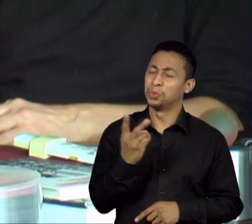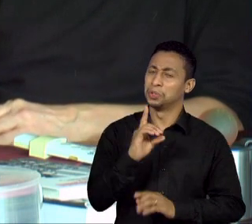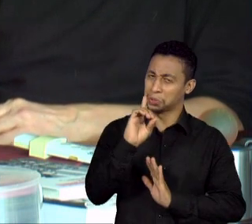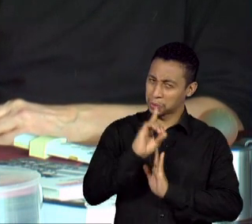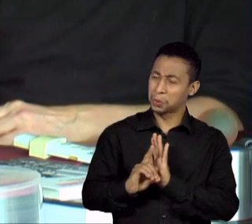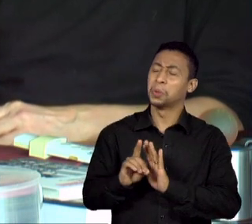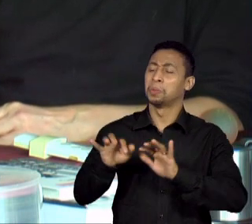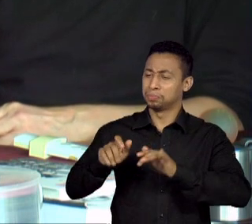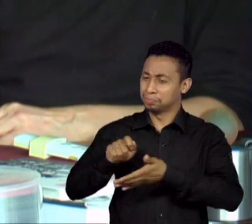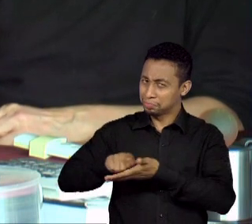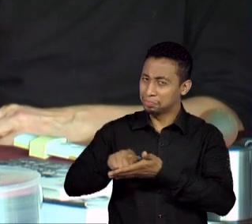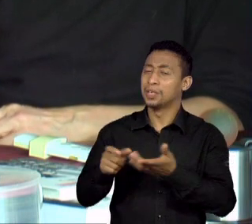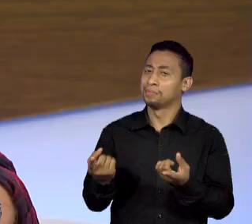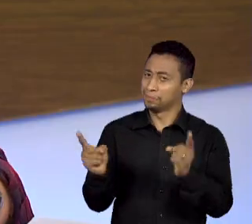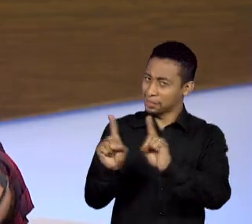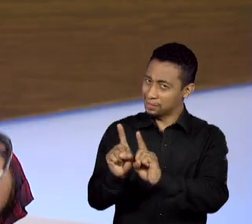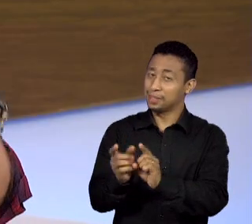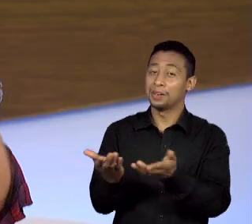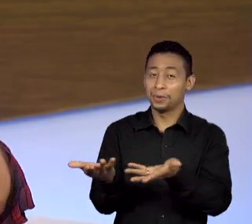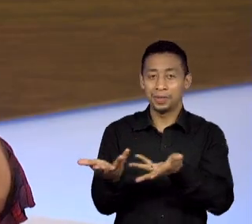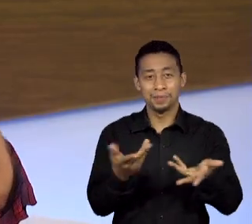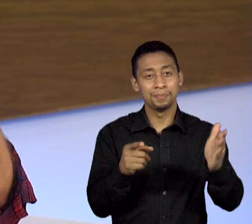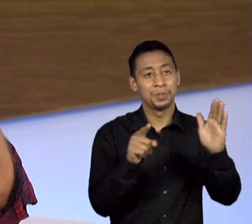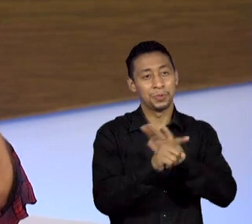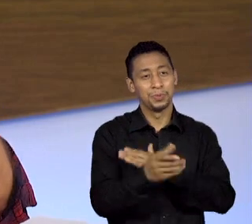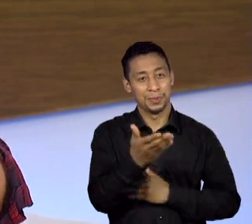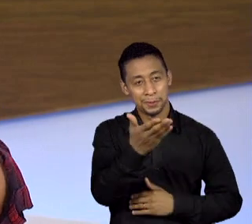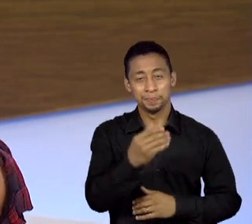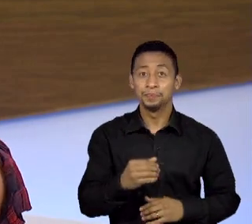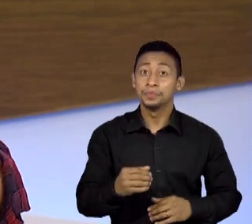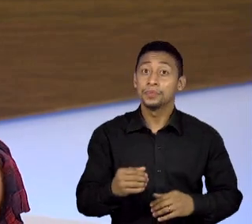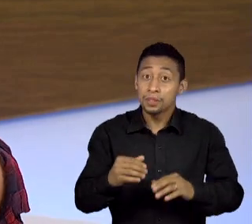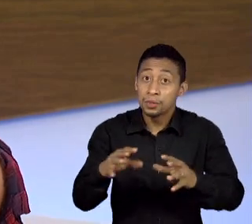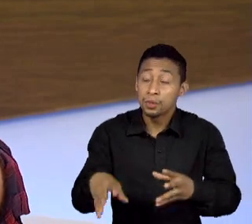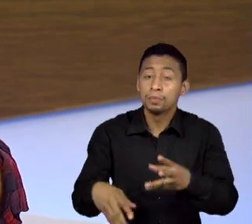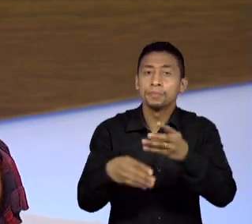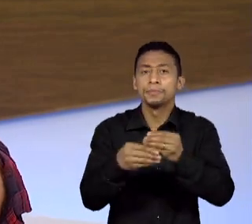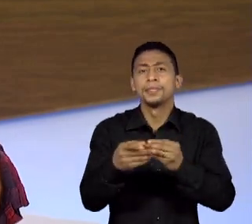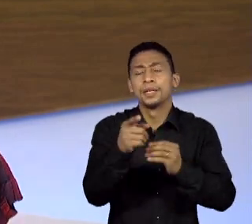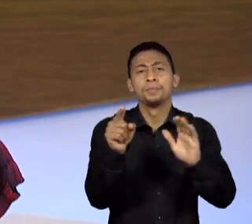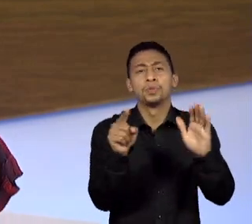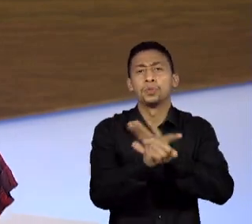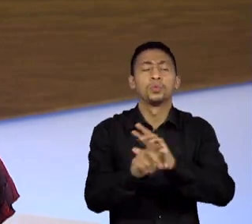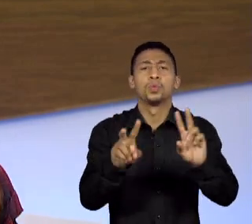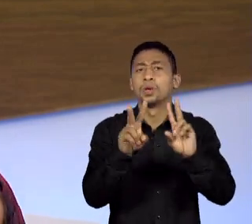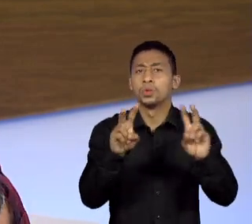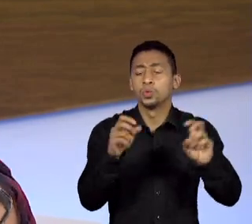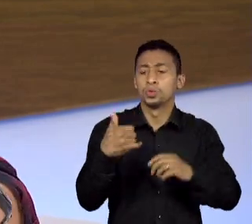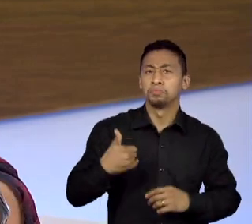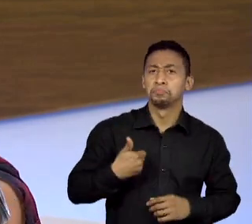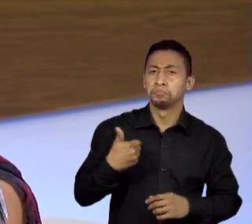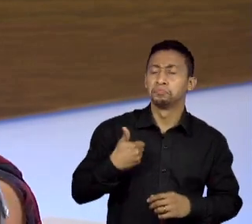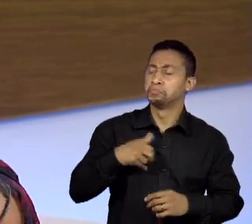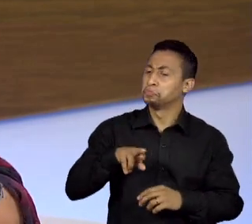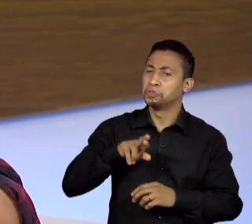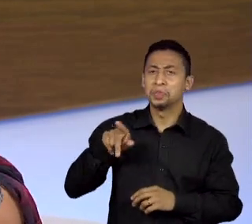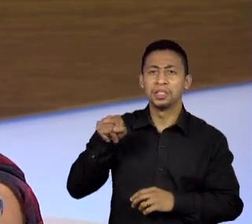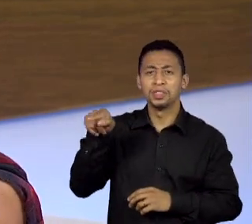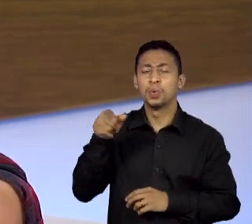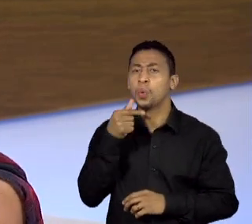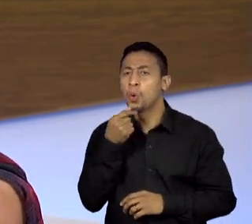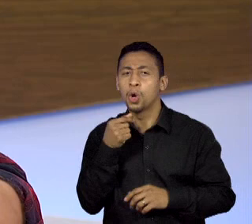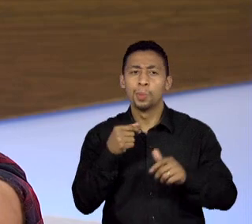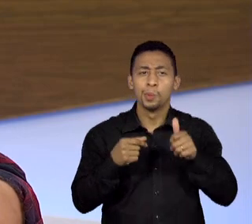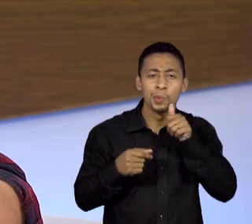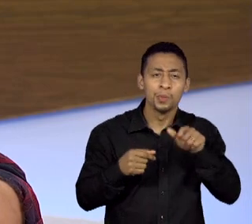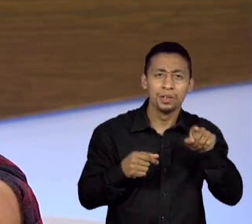do Dirceu. Dirceu, por favor. Não, na verdade, eu queria complementar um pouco essa questão da diferença de idade entre a Paula e o Marcos, né? Eu vejo